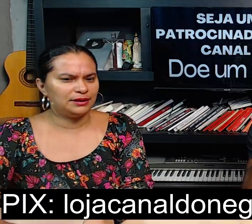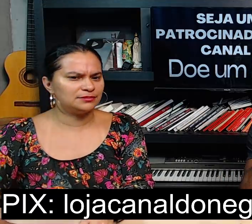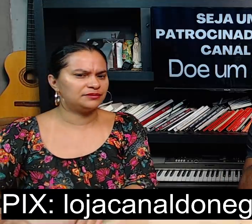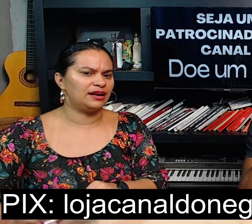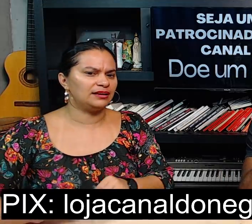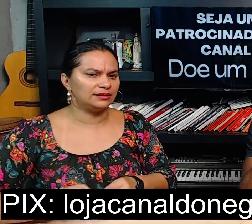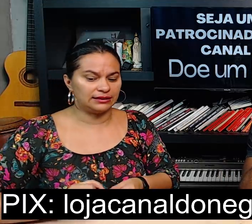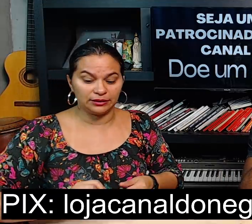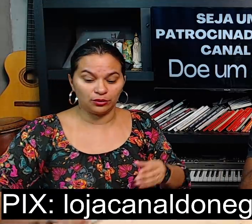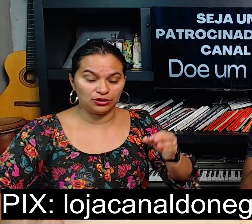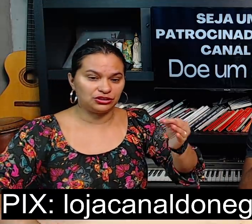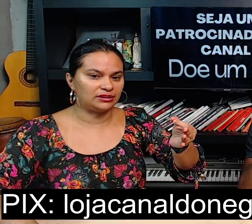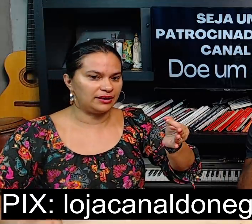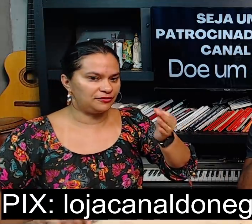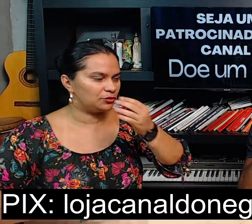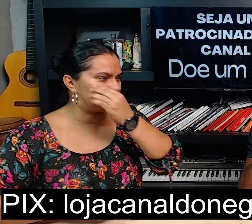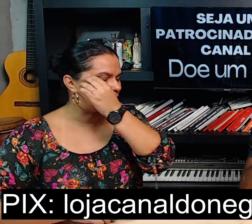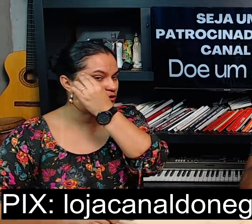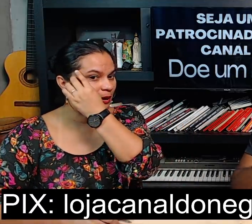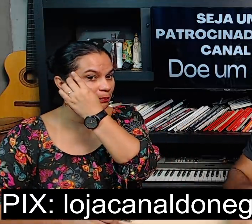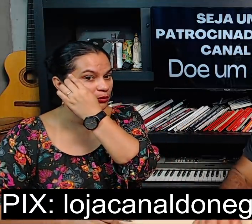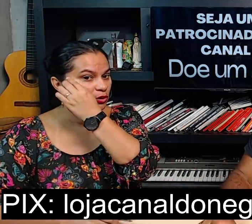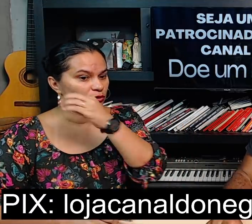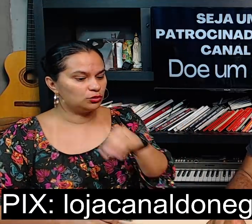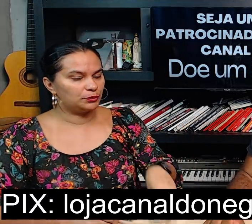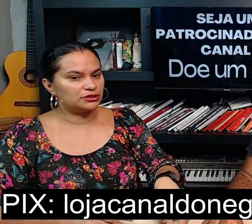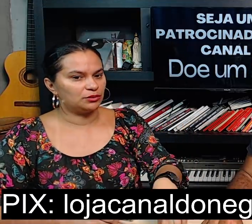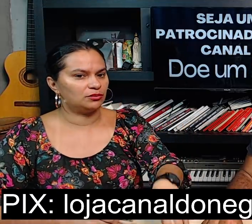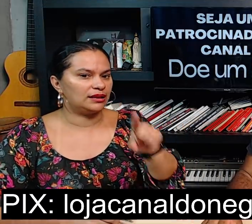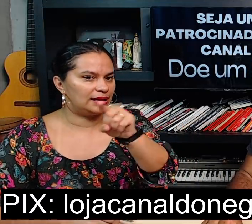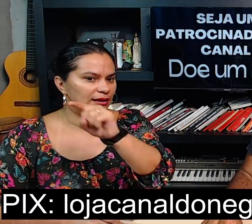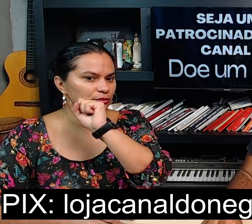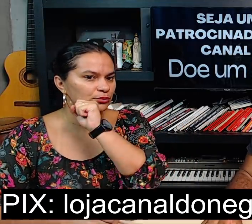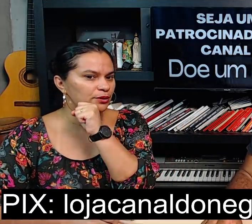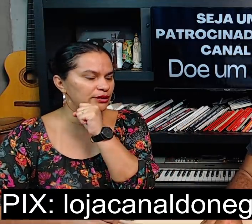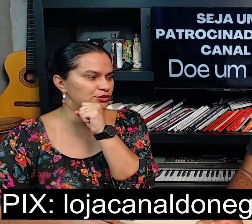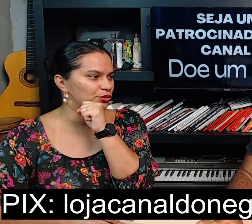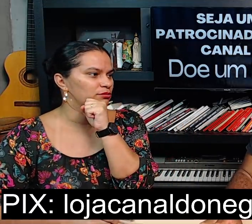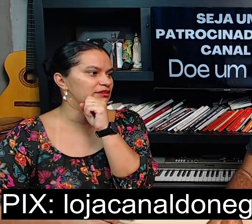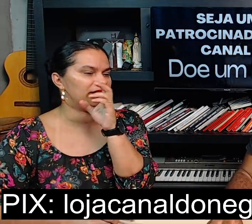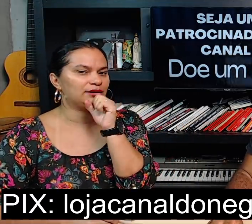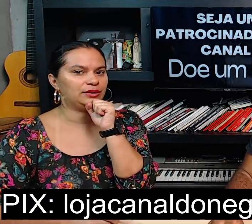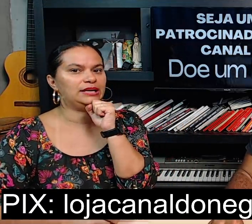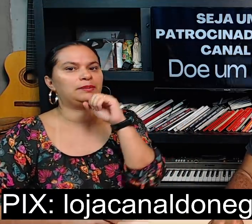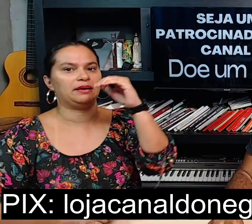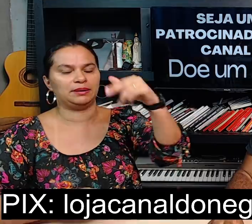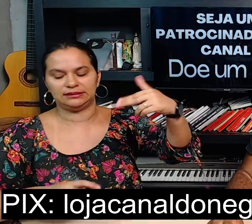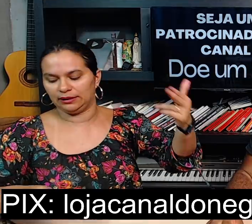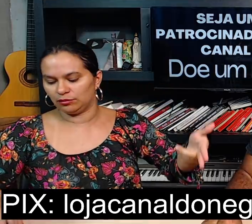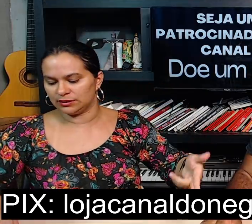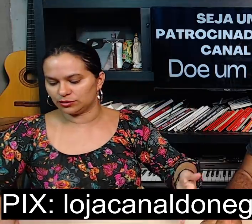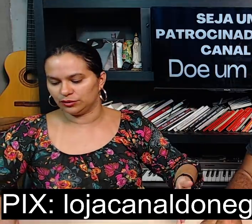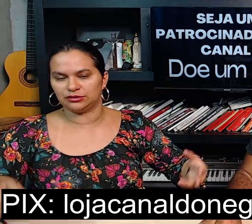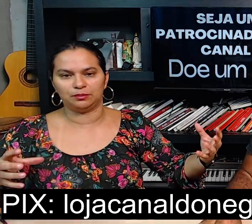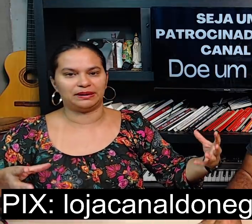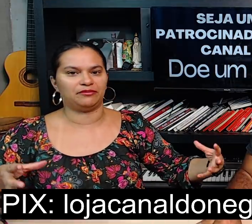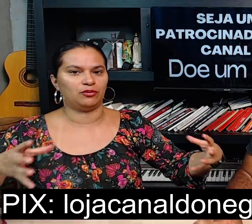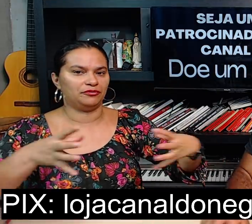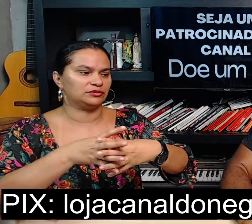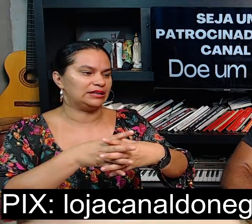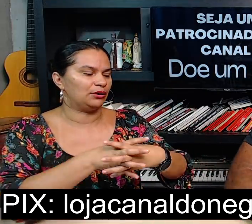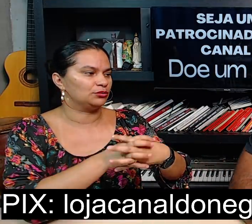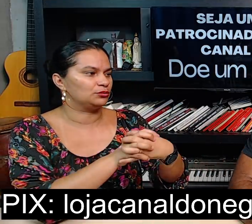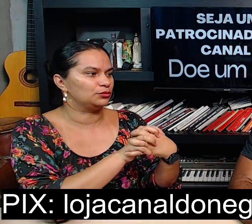era. Ele mesmo fala, né? Hoje teve um bate-papo do Porciúncula lá no Morning Show. Levaram ele pra rebater algumas coisas ou